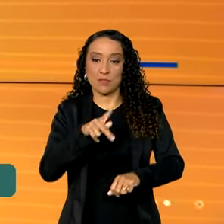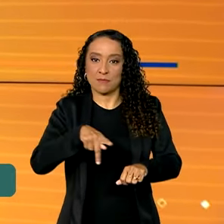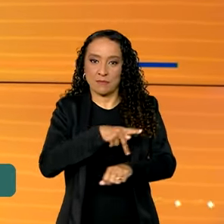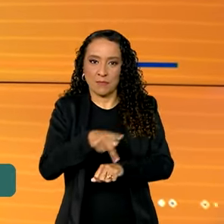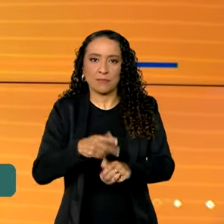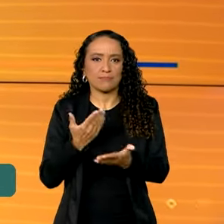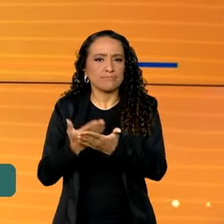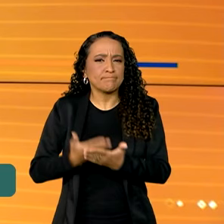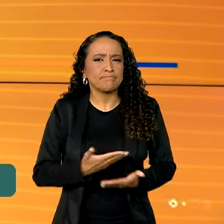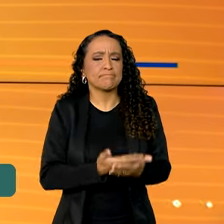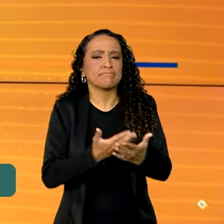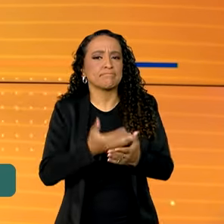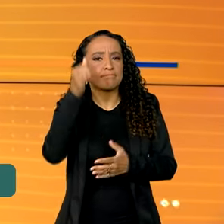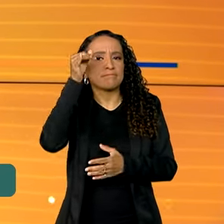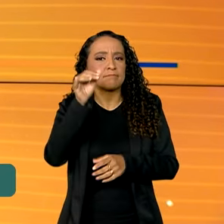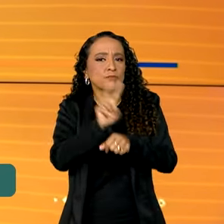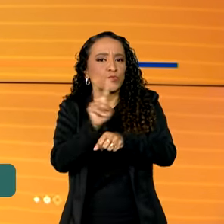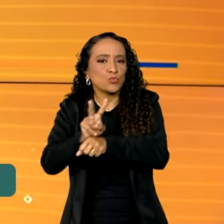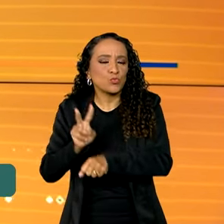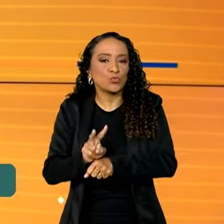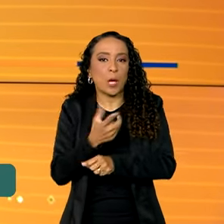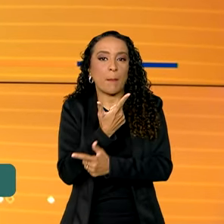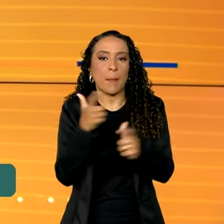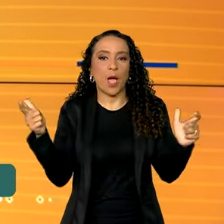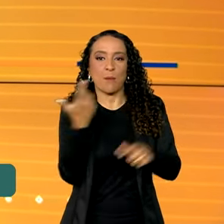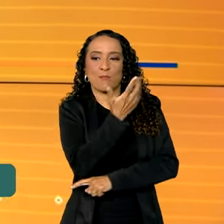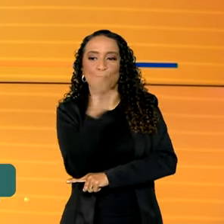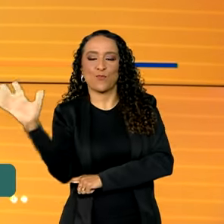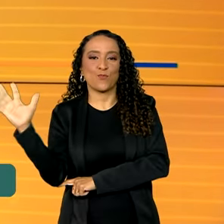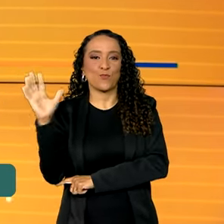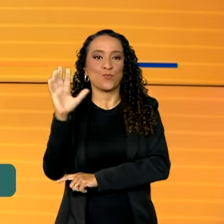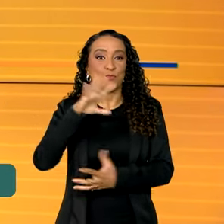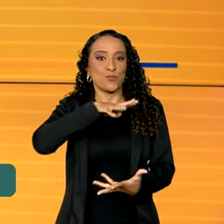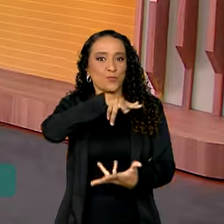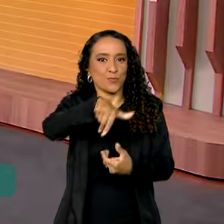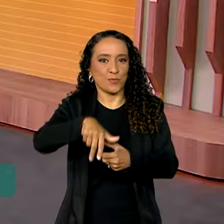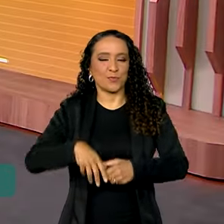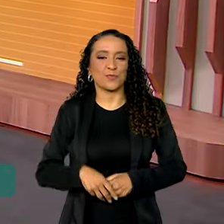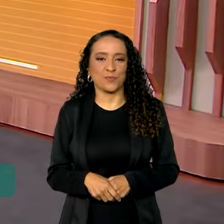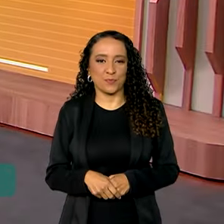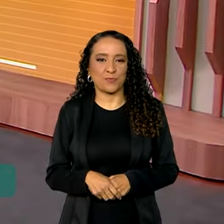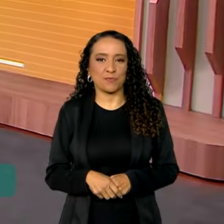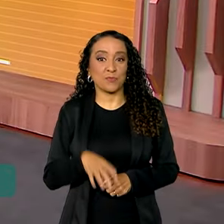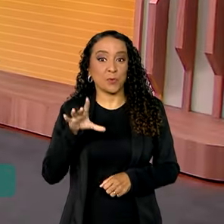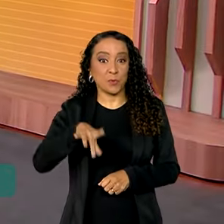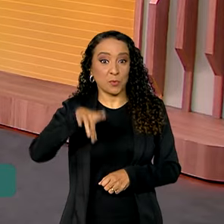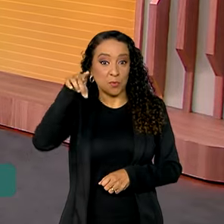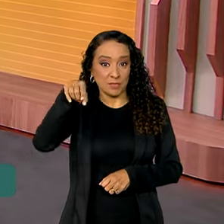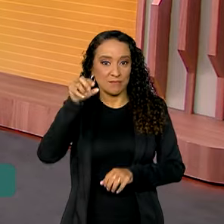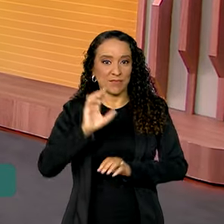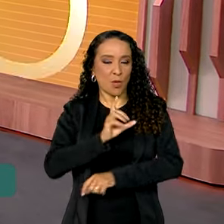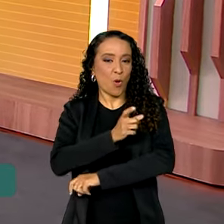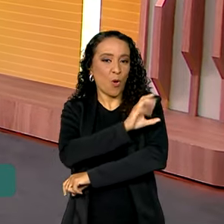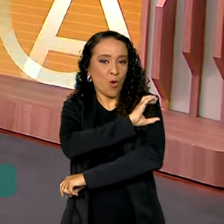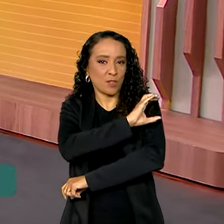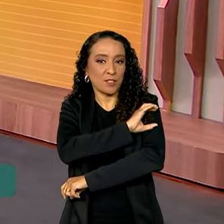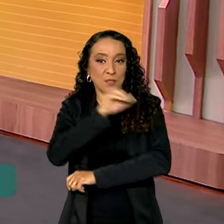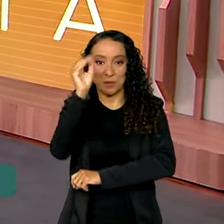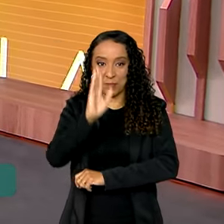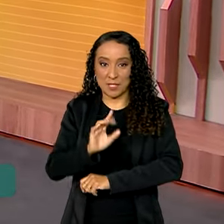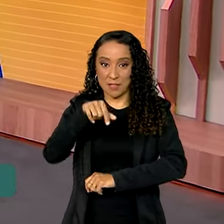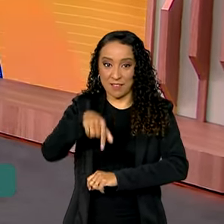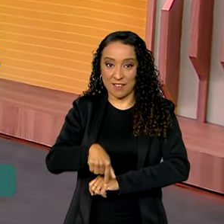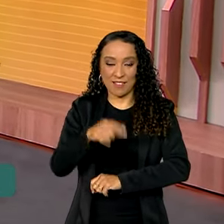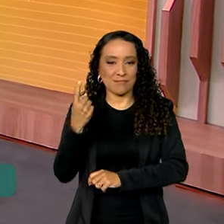países para estudar e preservar a maior floresta tropical do mundo. O escolhido para ser o coordenador brasileiro